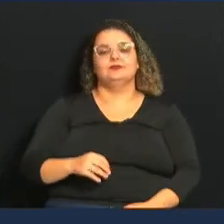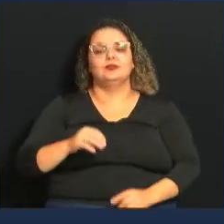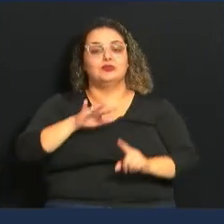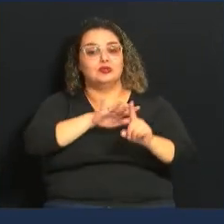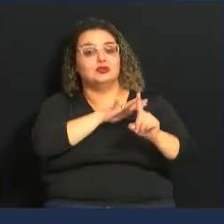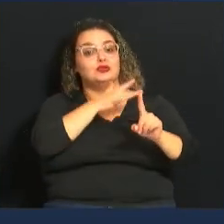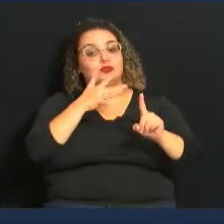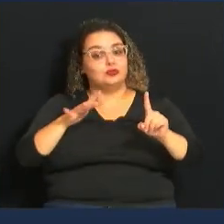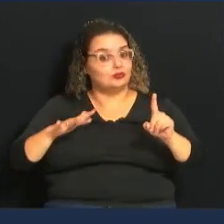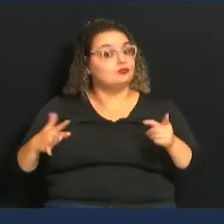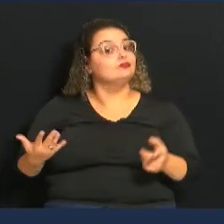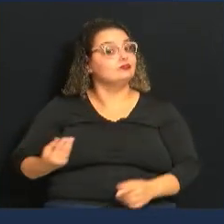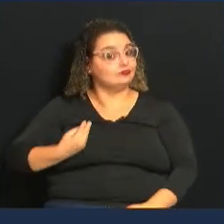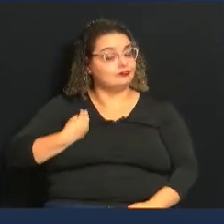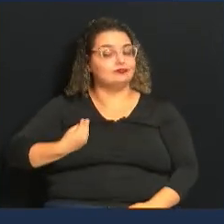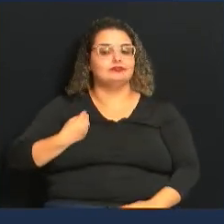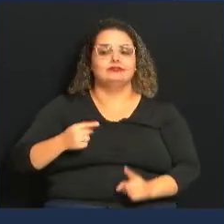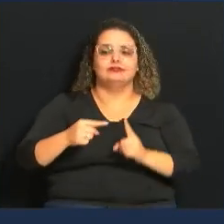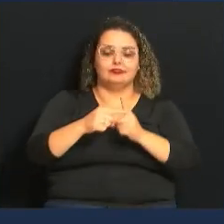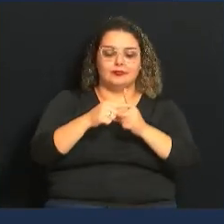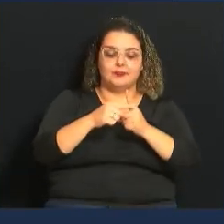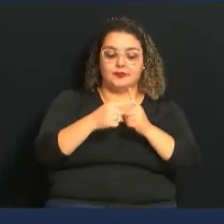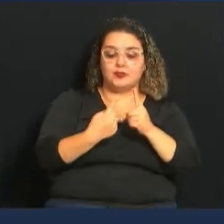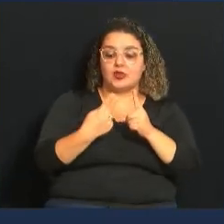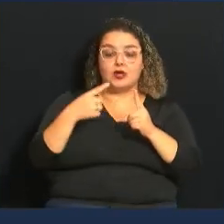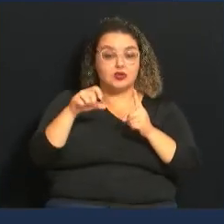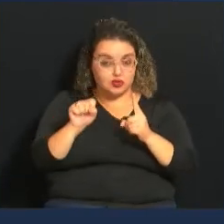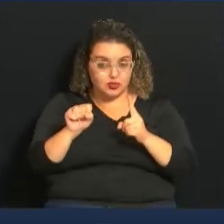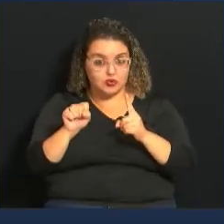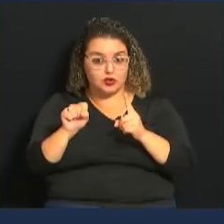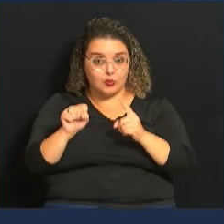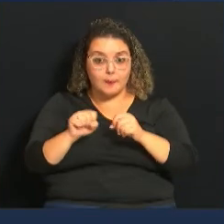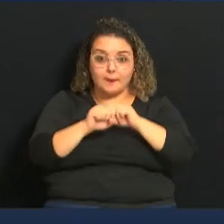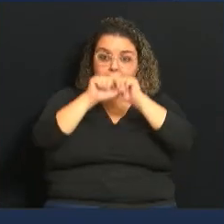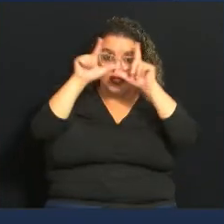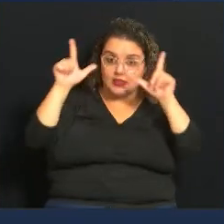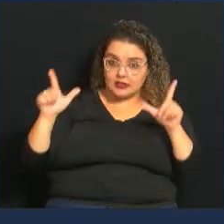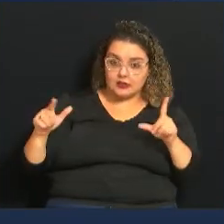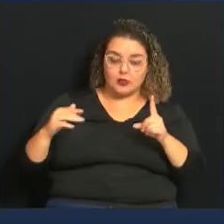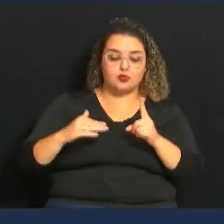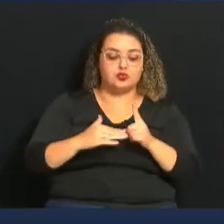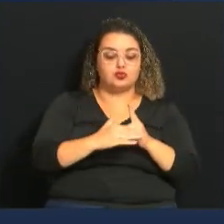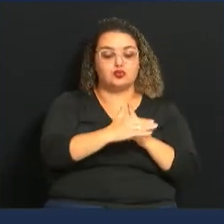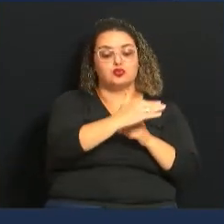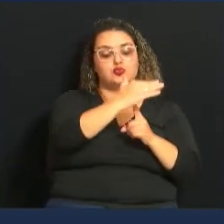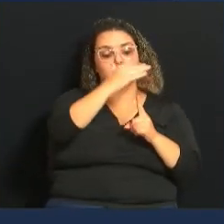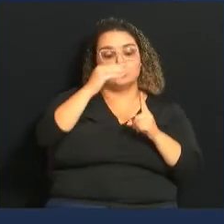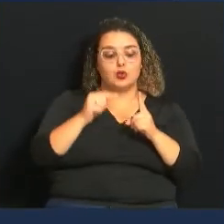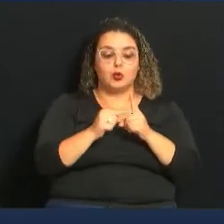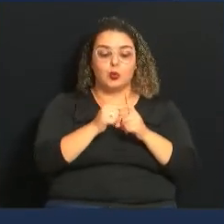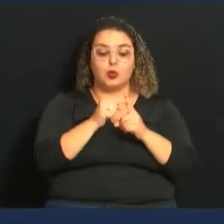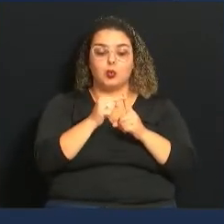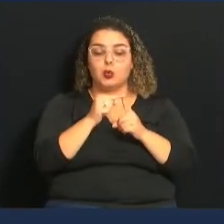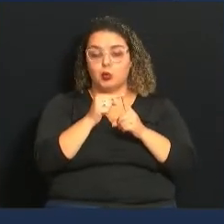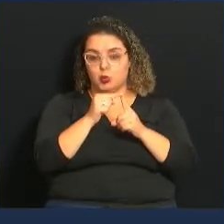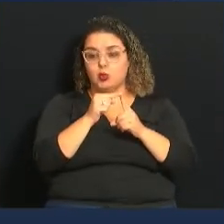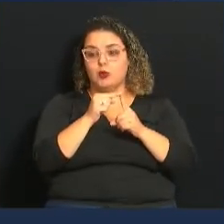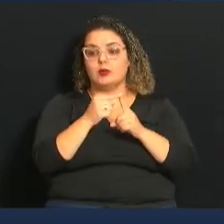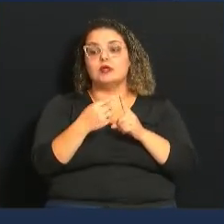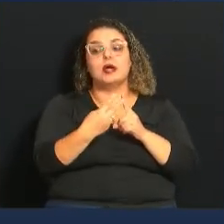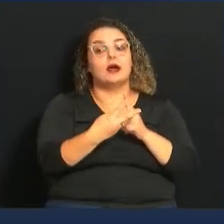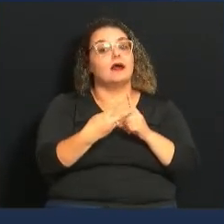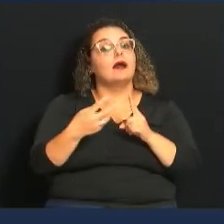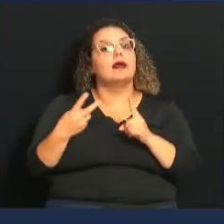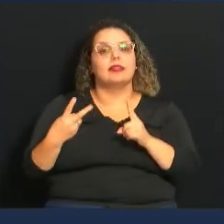nós estamos vivendo. Mínima de 18 graus pela manhã. Ao longo do dia, essa temperatura sobe, podendo